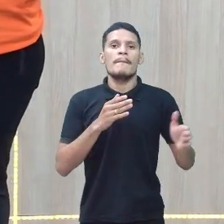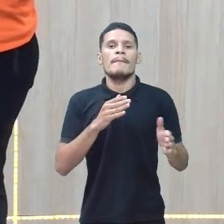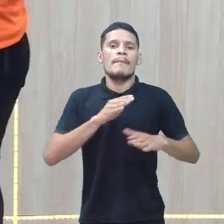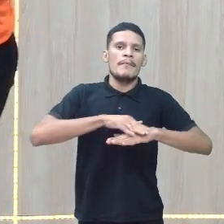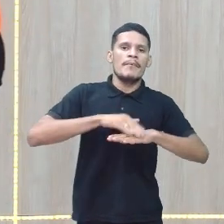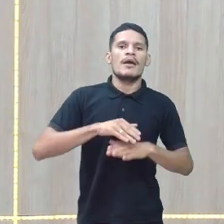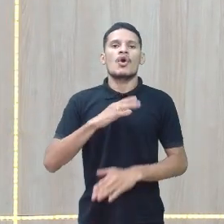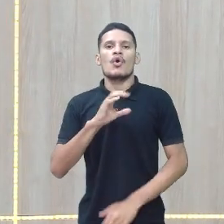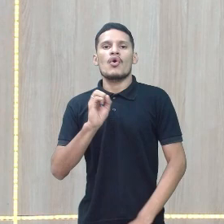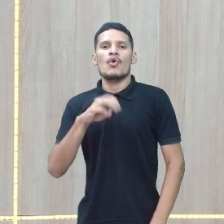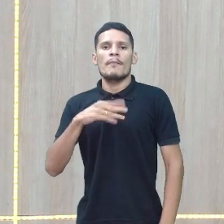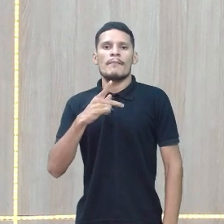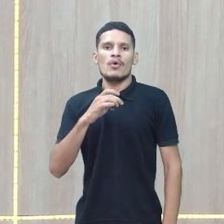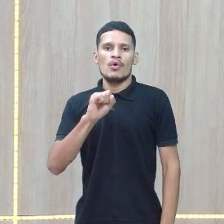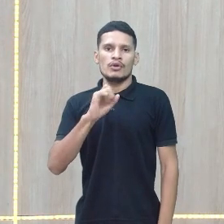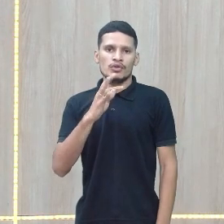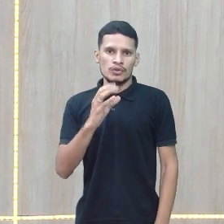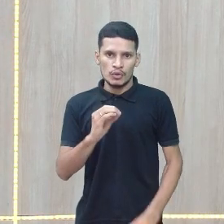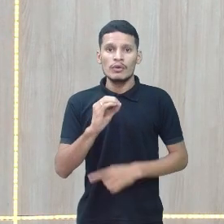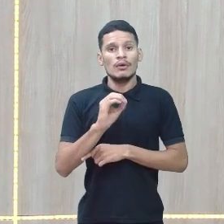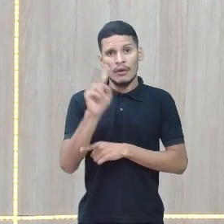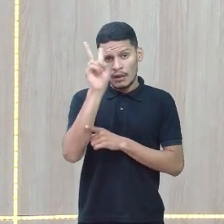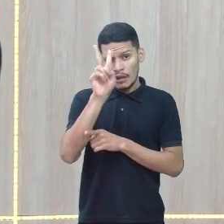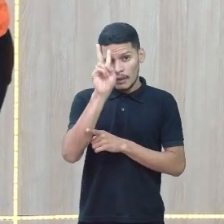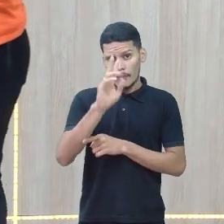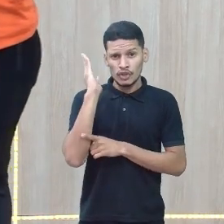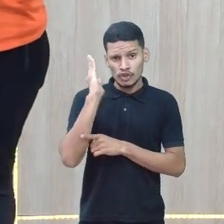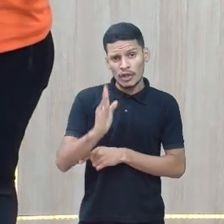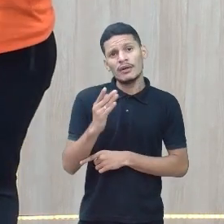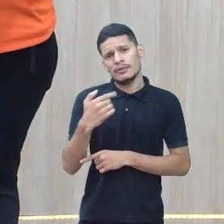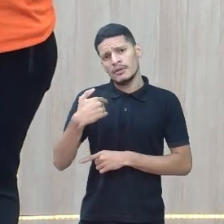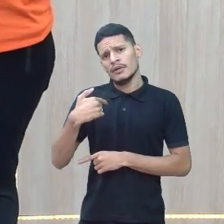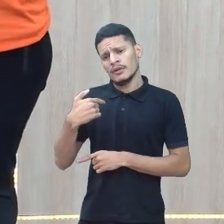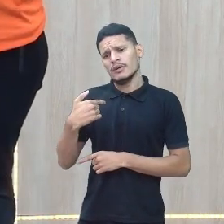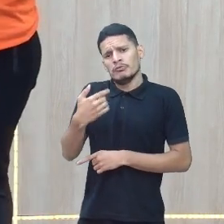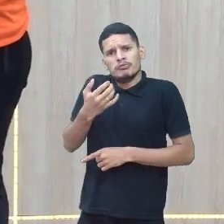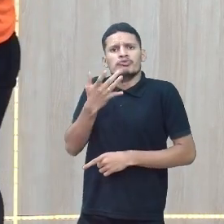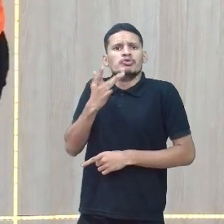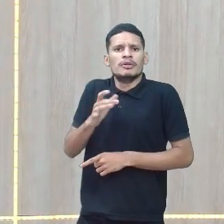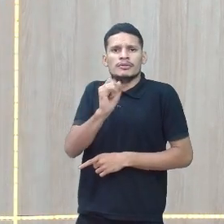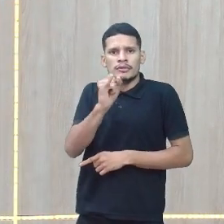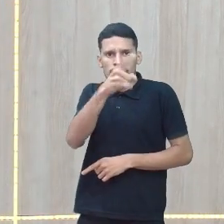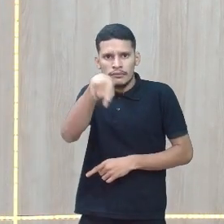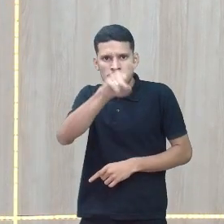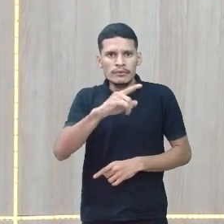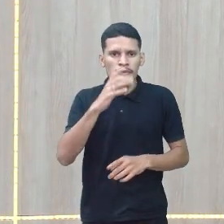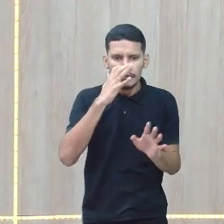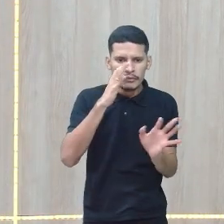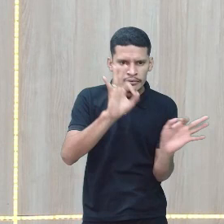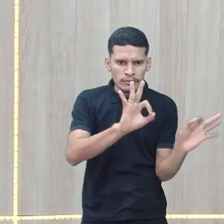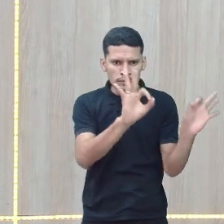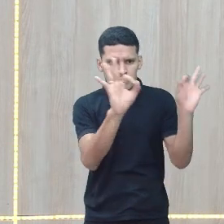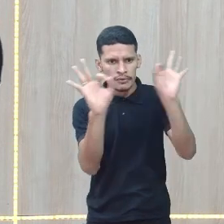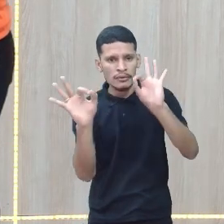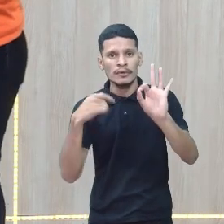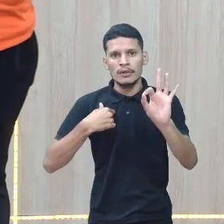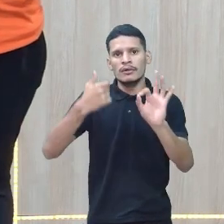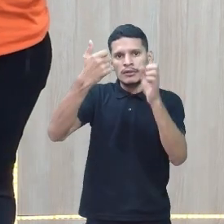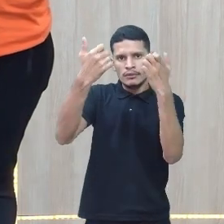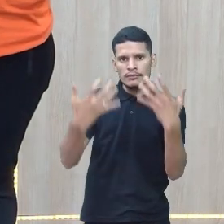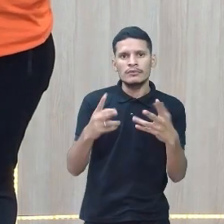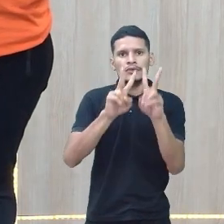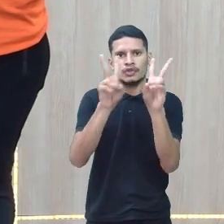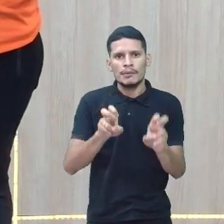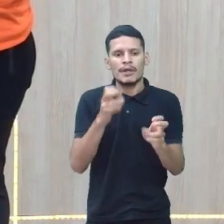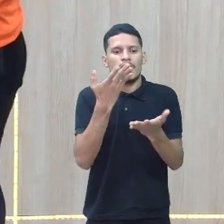Vocês lembram que, eu não sei quem assistiu à aula, as aulas anteriores, tivemos uma aula sobre pontuação